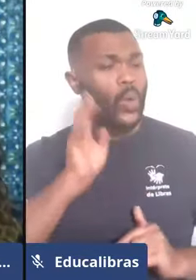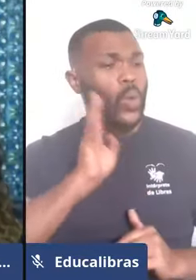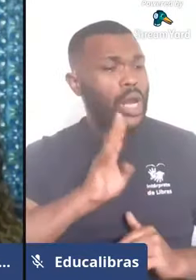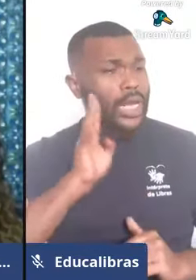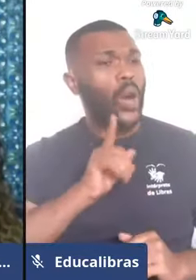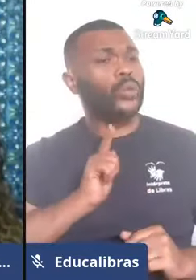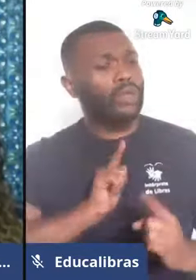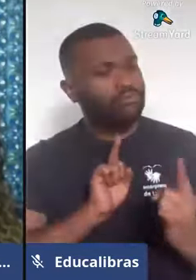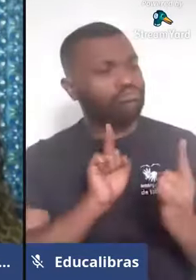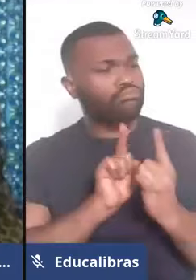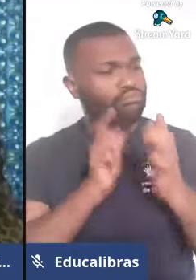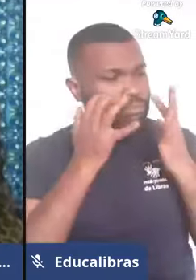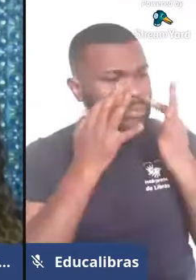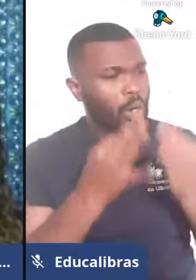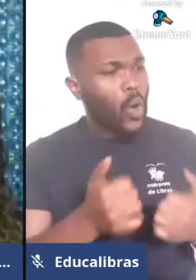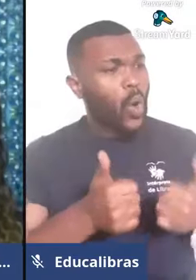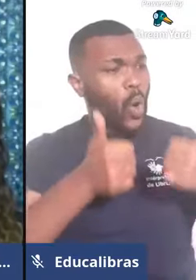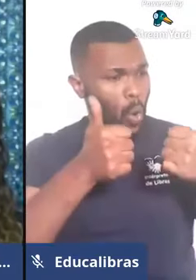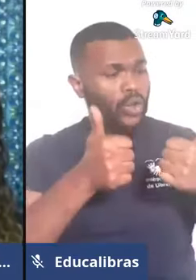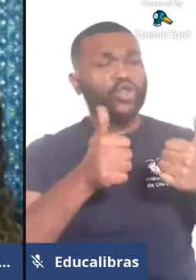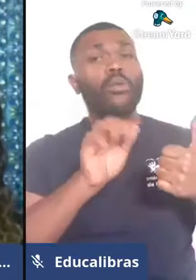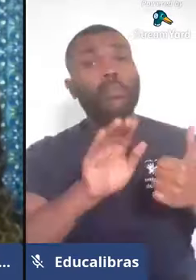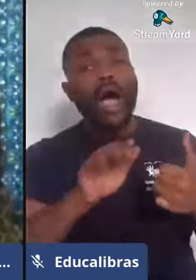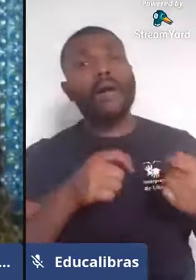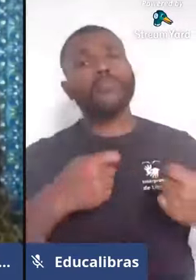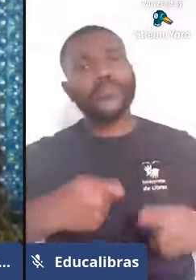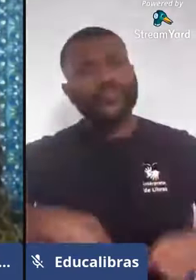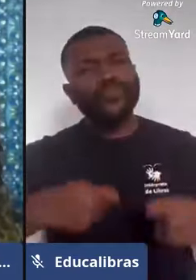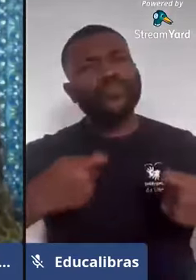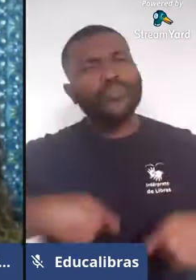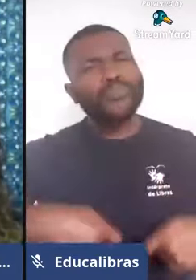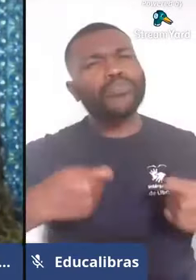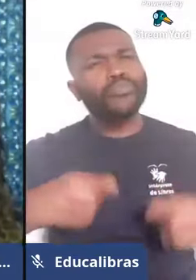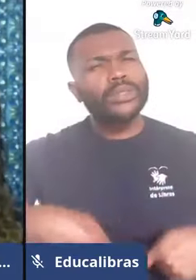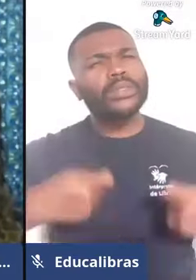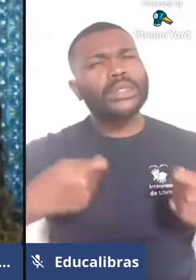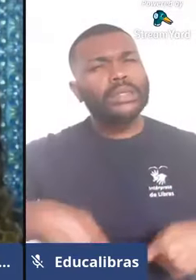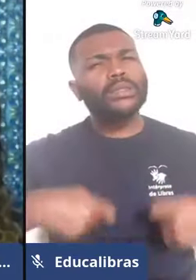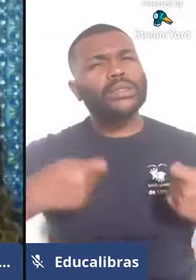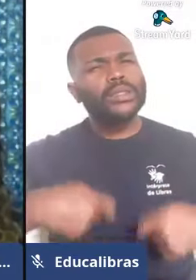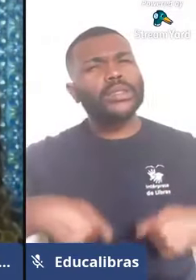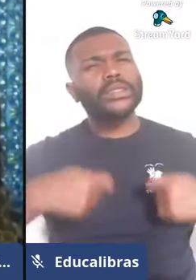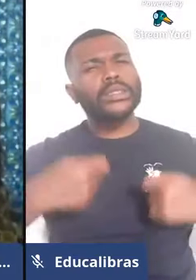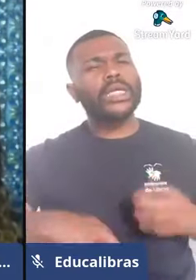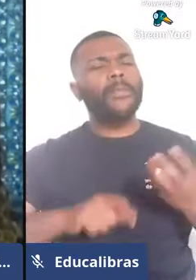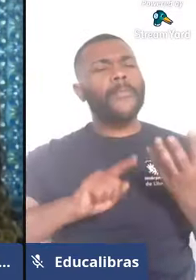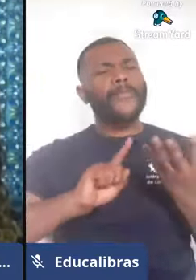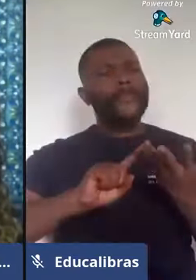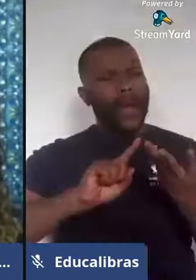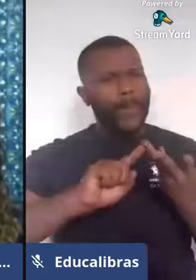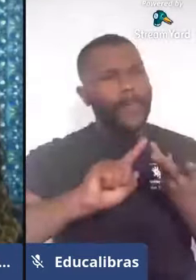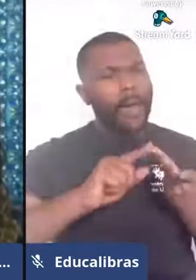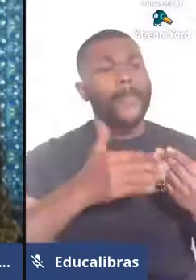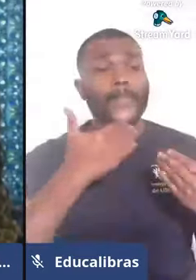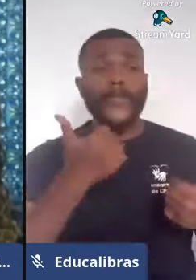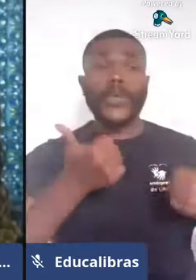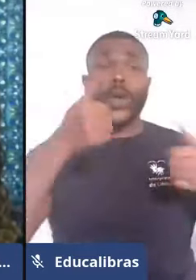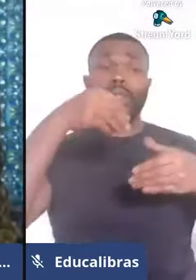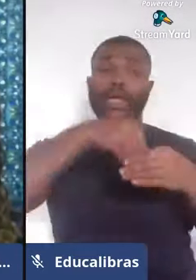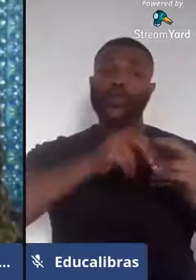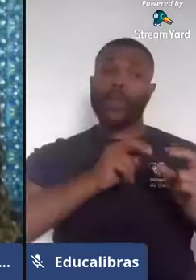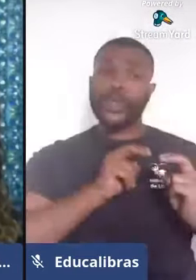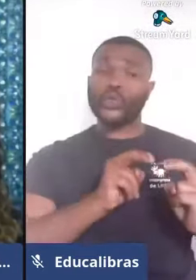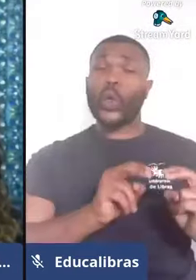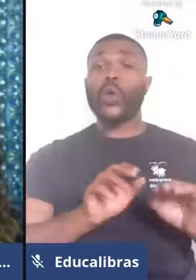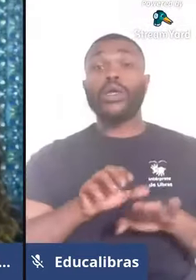legal, mas eu acho que ainda precisa, né, ainda de algumas questões a melhorar no metrô, e transporte é fundamental para a pessoa